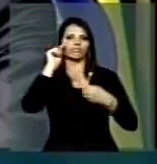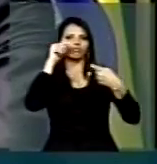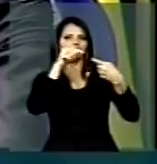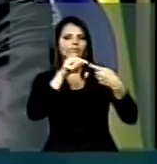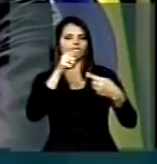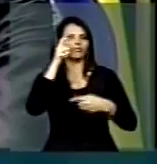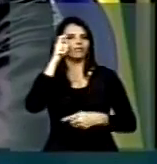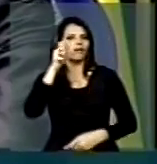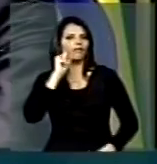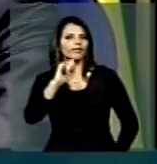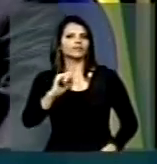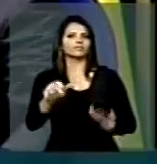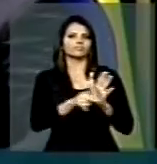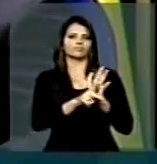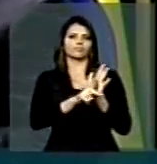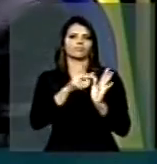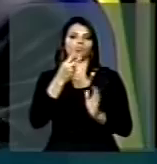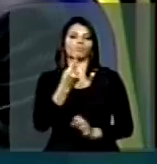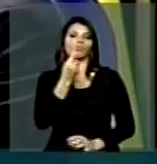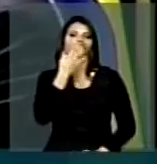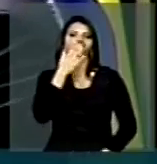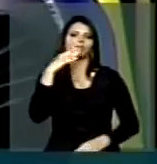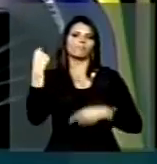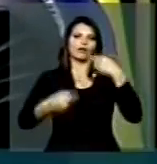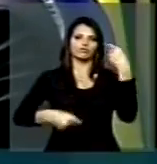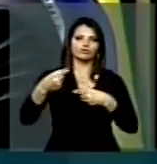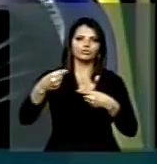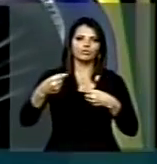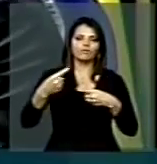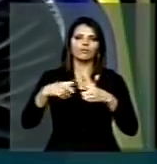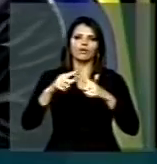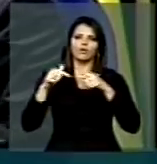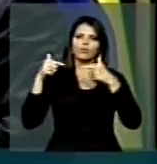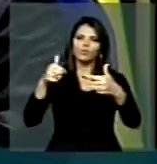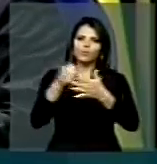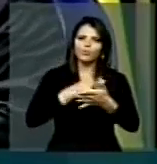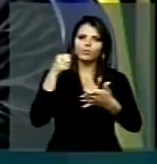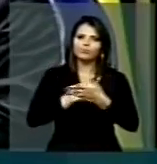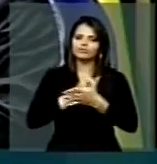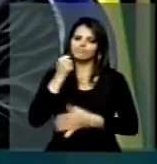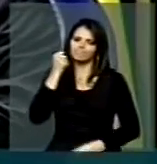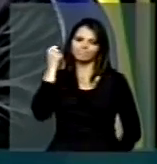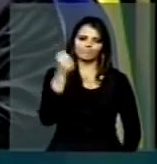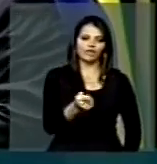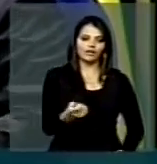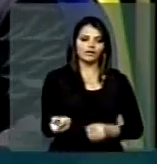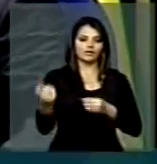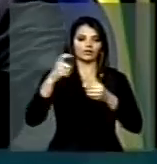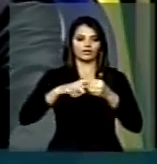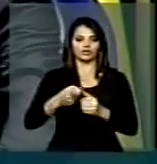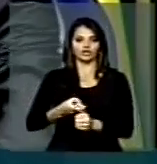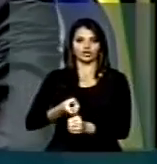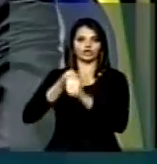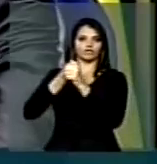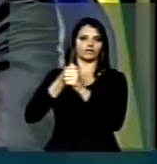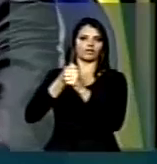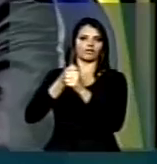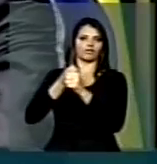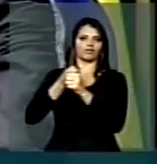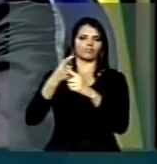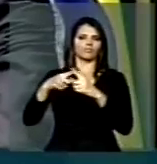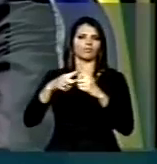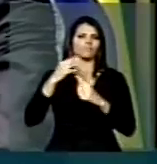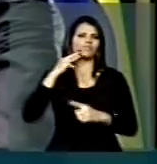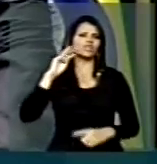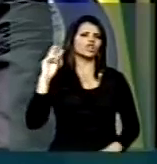principal, temos o dever de continuar a luta determinada para resgatar a enorme dívida social que o país ainda tem com milhões